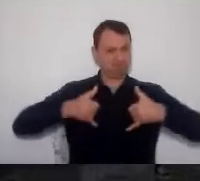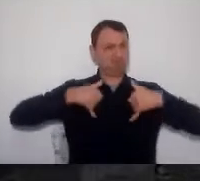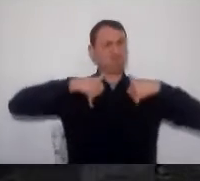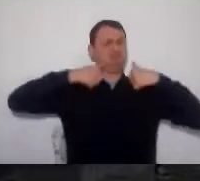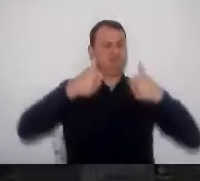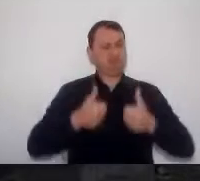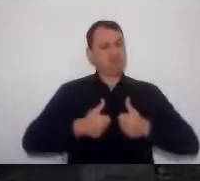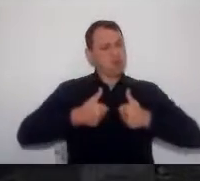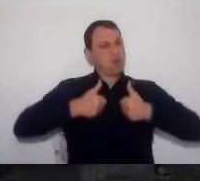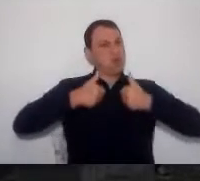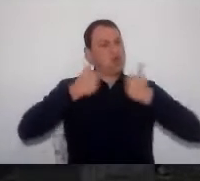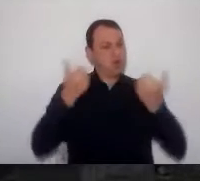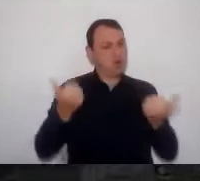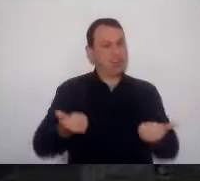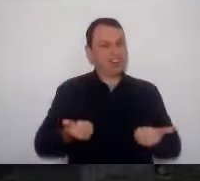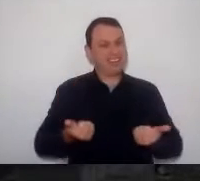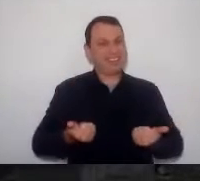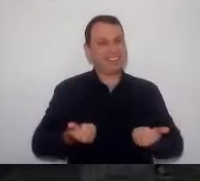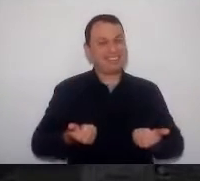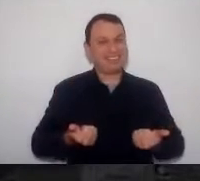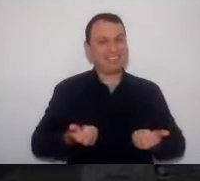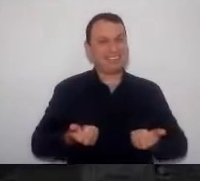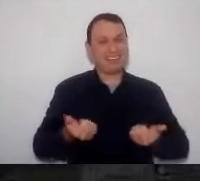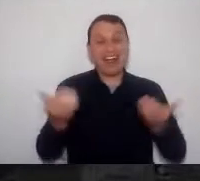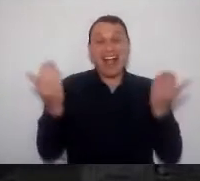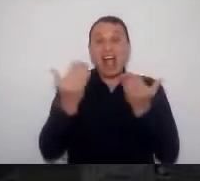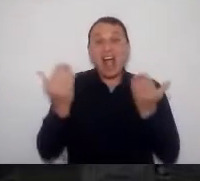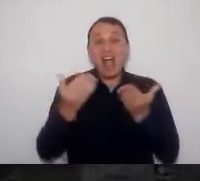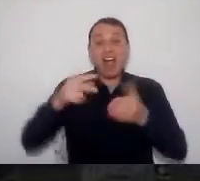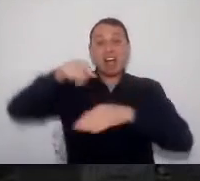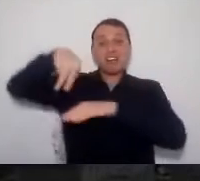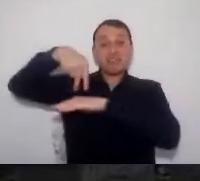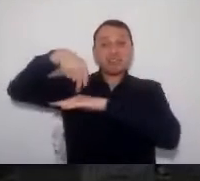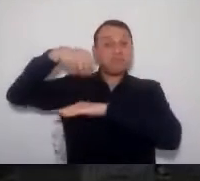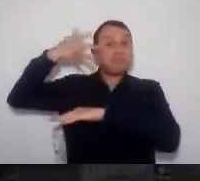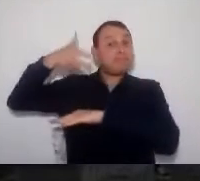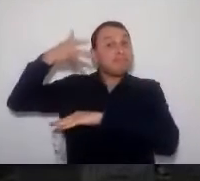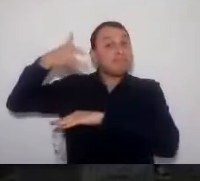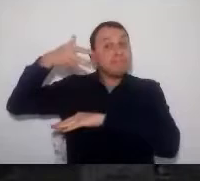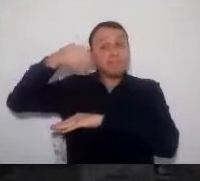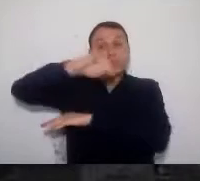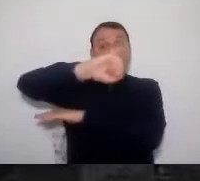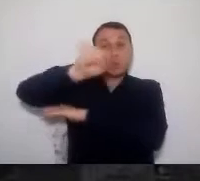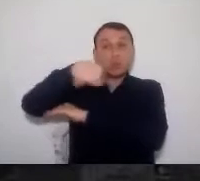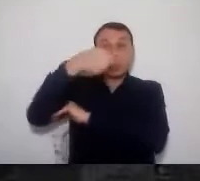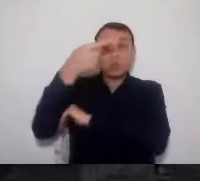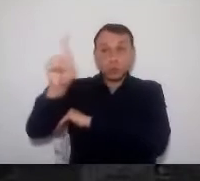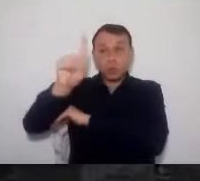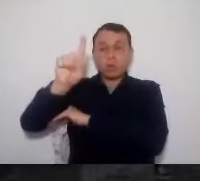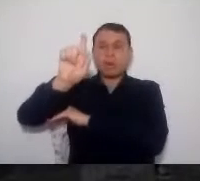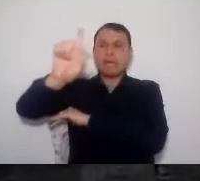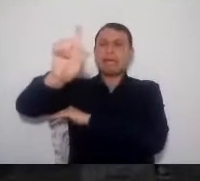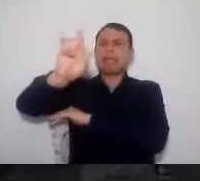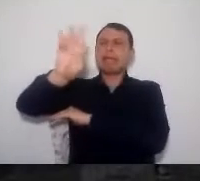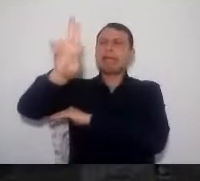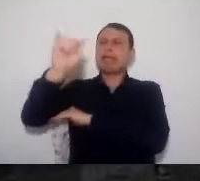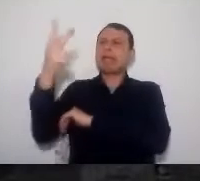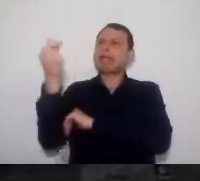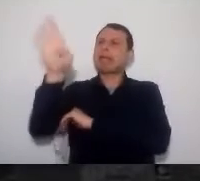acreditar. E agora nós vamos ouvir aqui o nosso amigo João Guilherme Vargas Neto, ele que